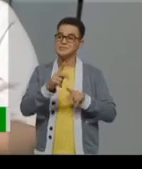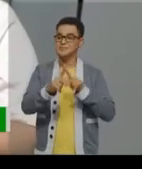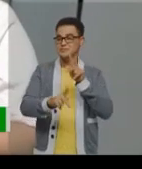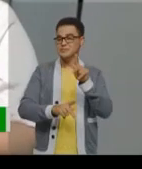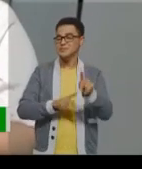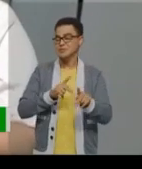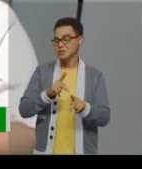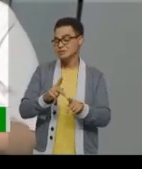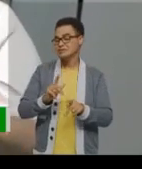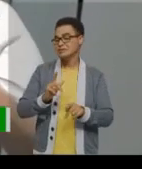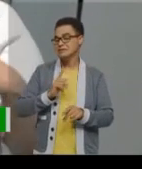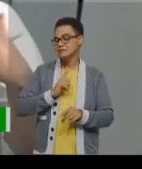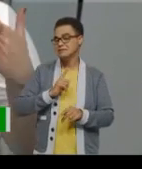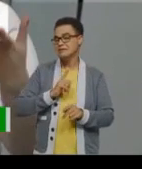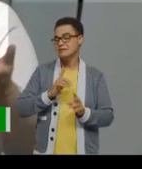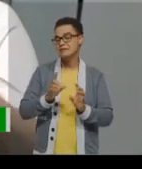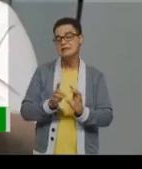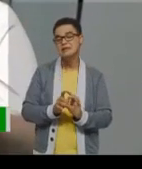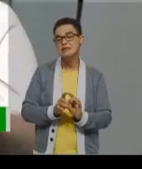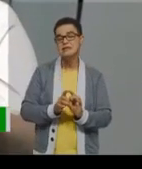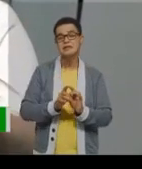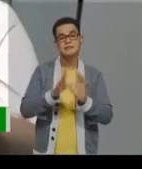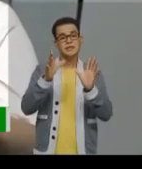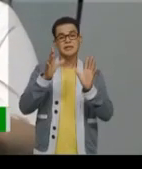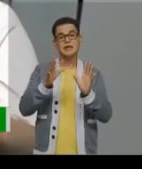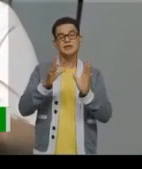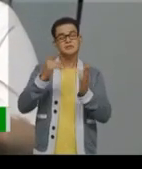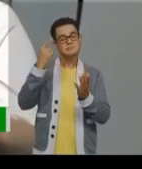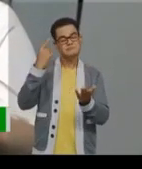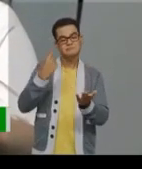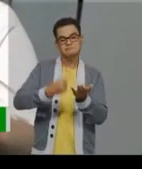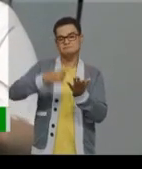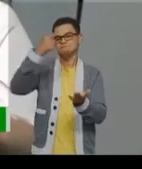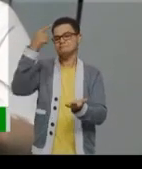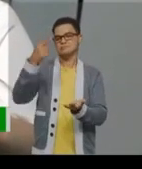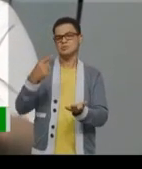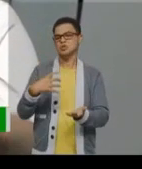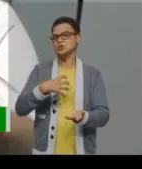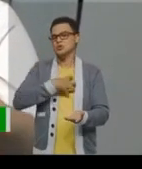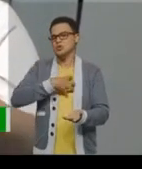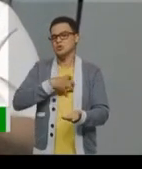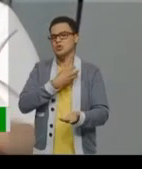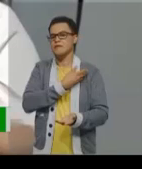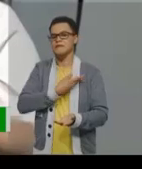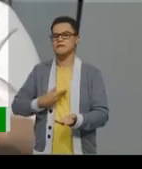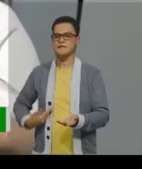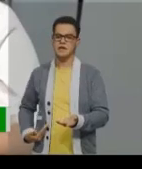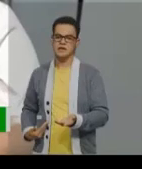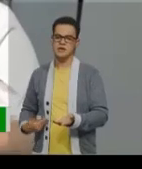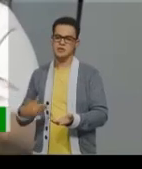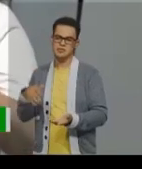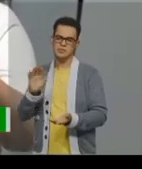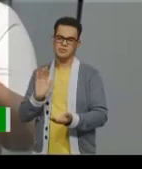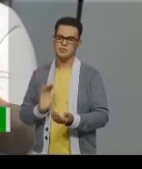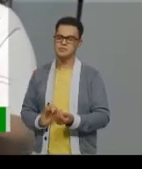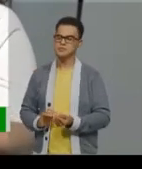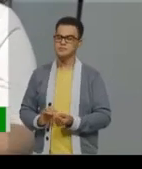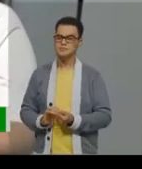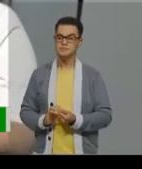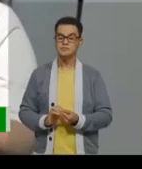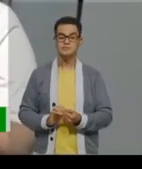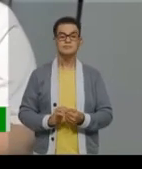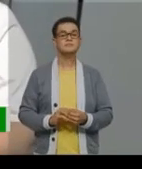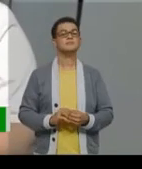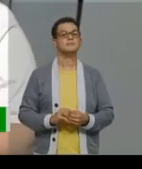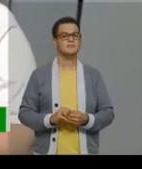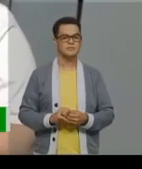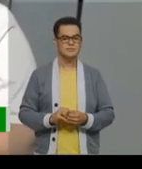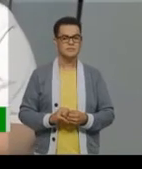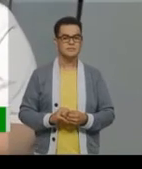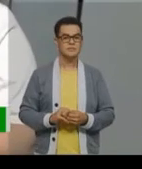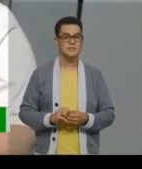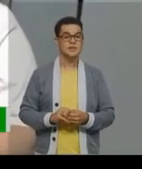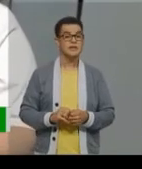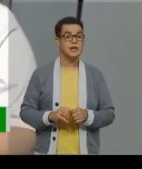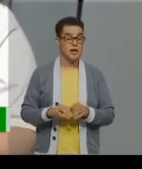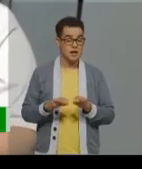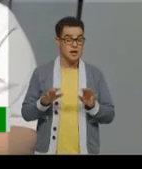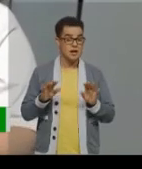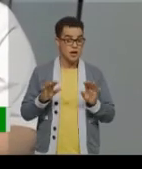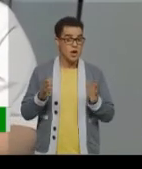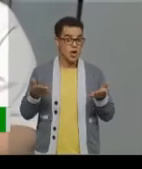de estabelecer suas próprias formas de governo. Hoje há uma orientação por